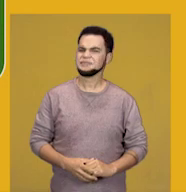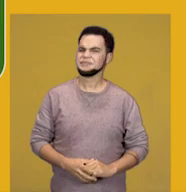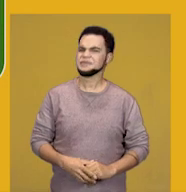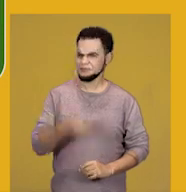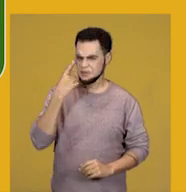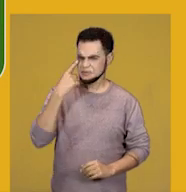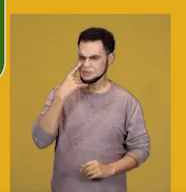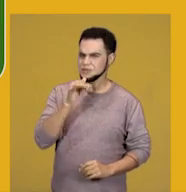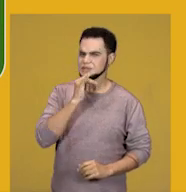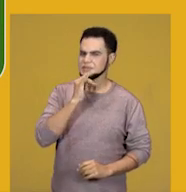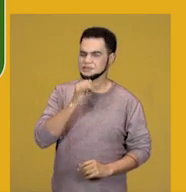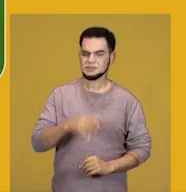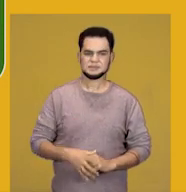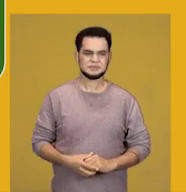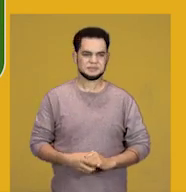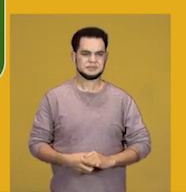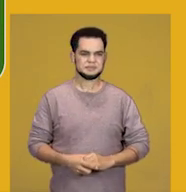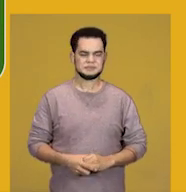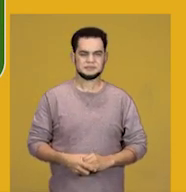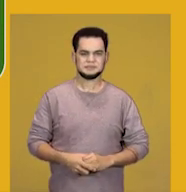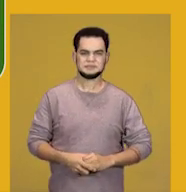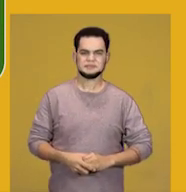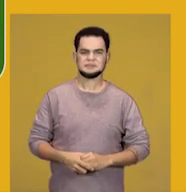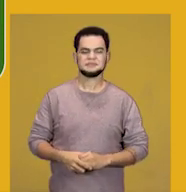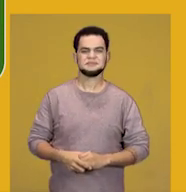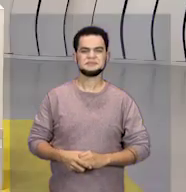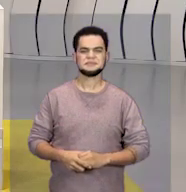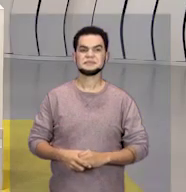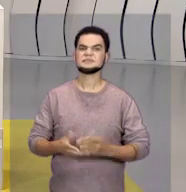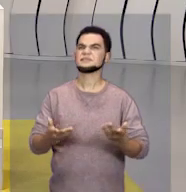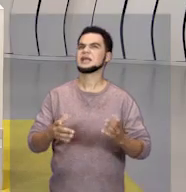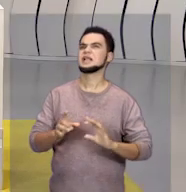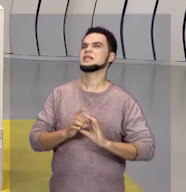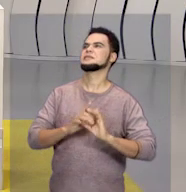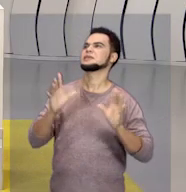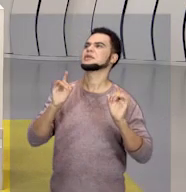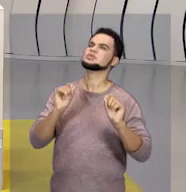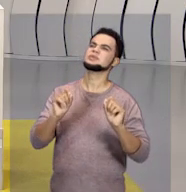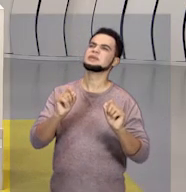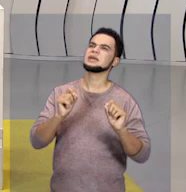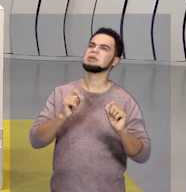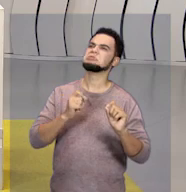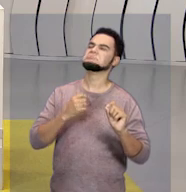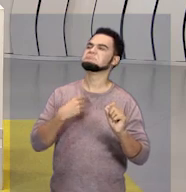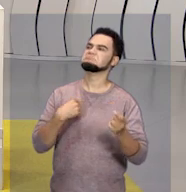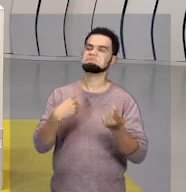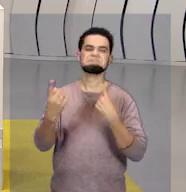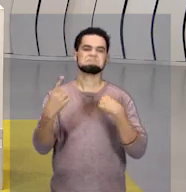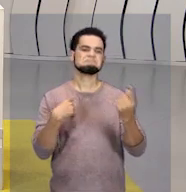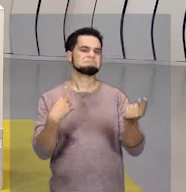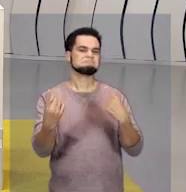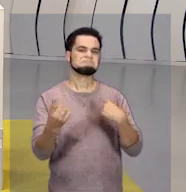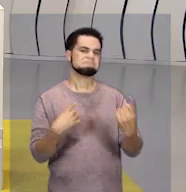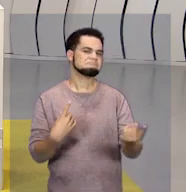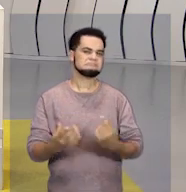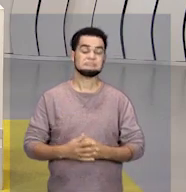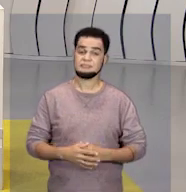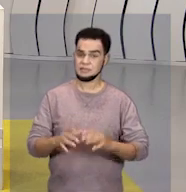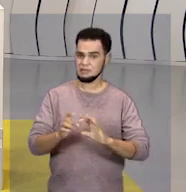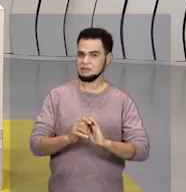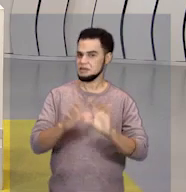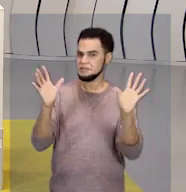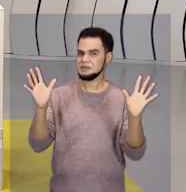aqui. A liberdade, a gente pode pensar, a liberdade de ir e vir, a